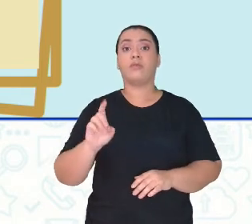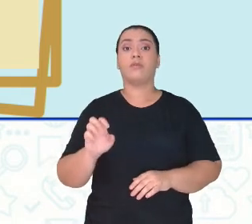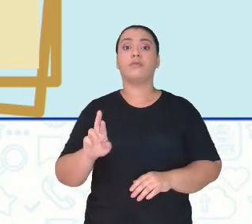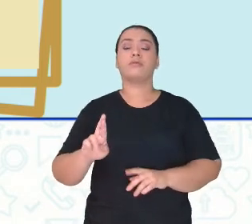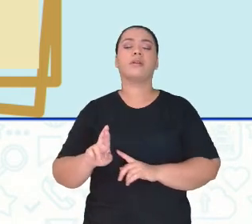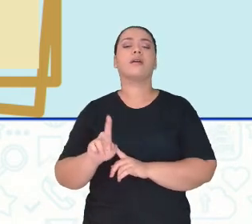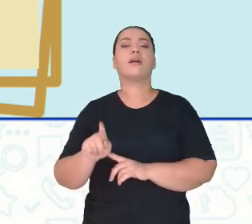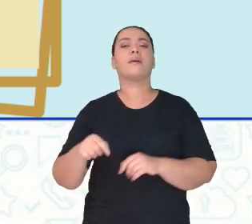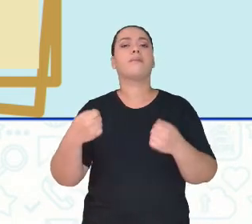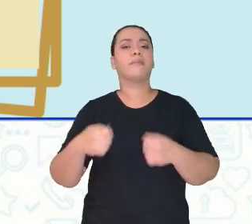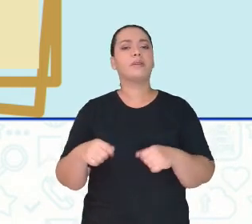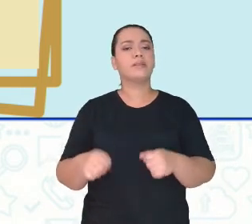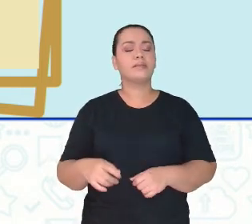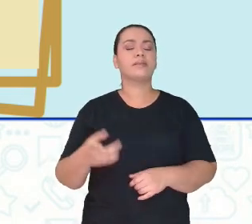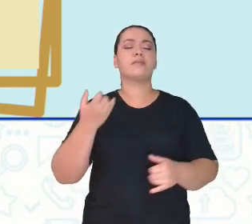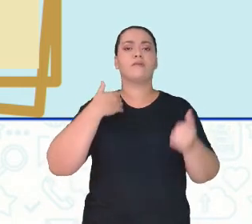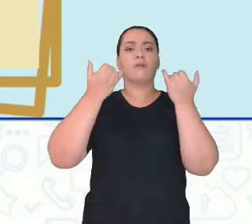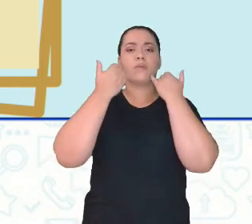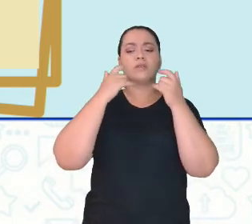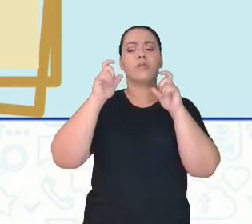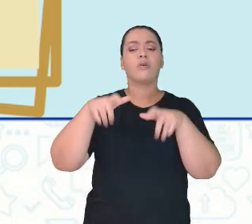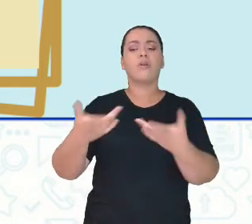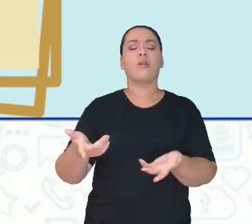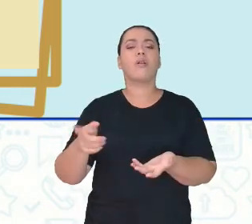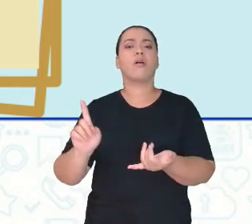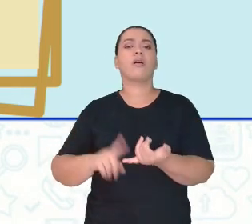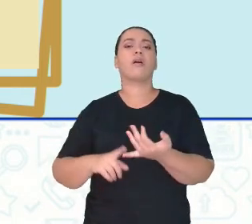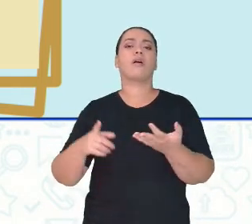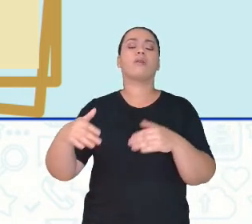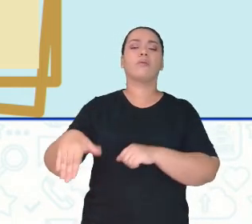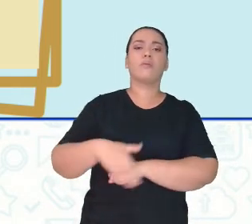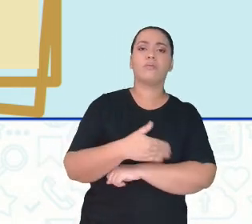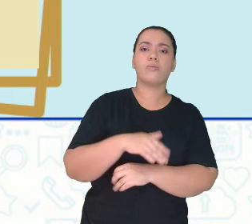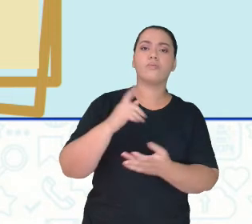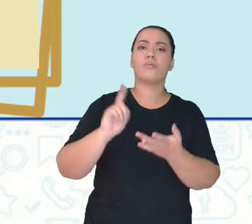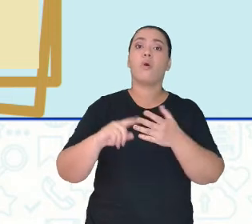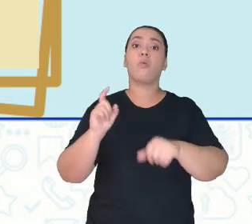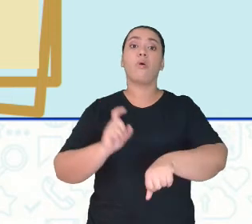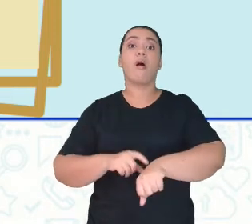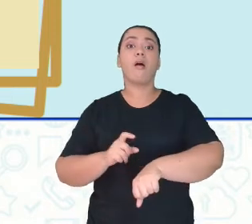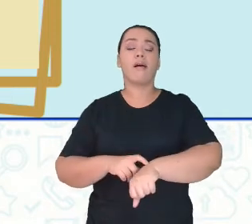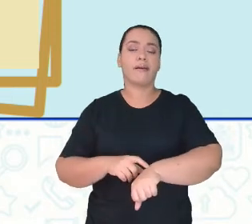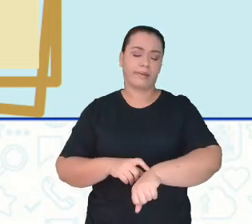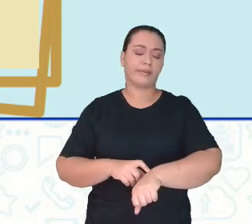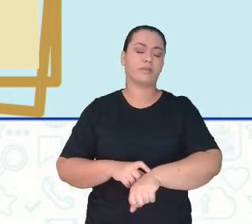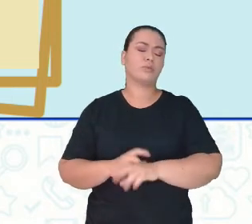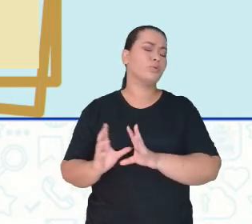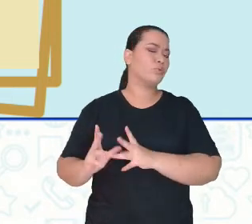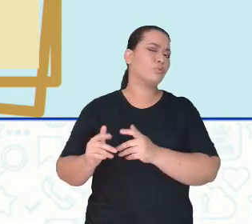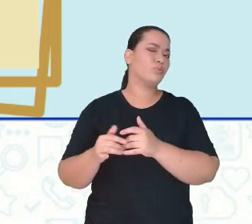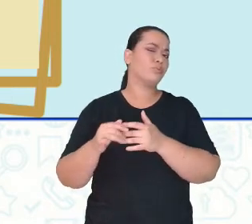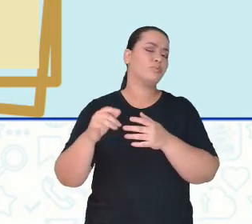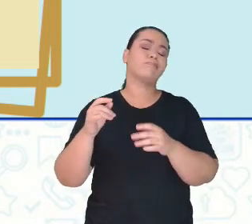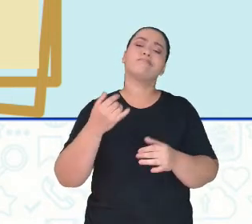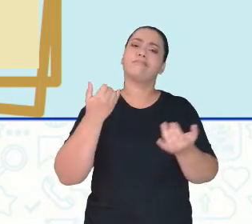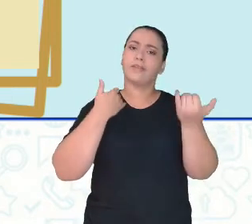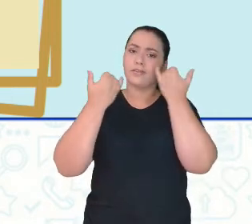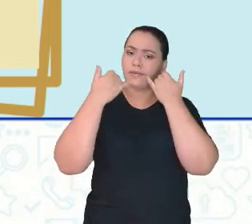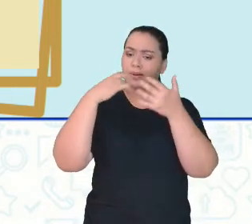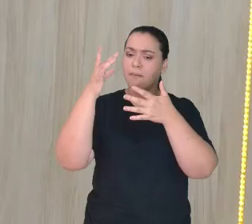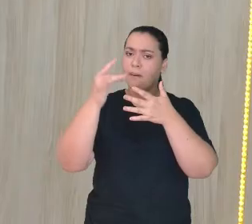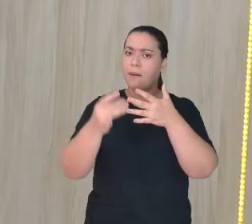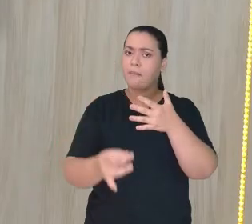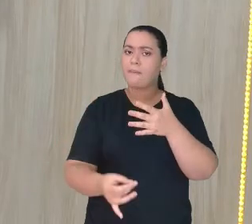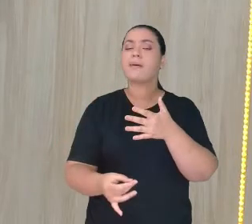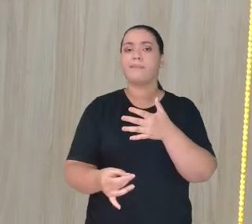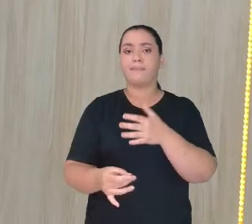As informações do local, o horário, o endereço, todas essas informações. Para um desenvolvimento, o que é que